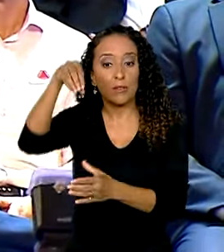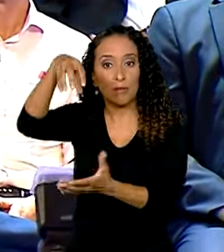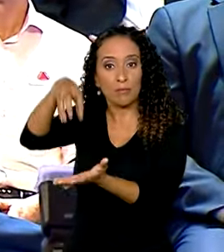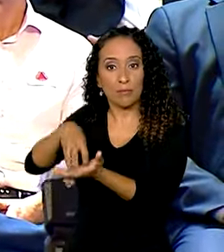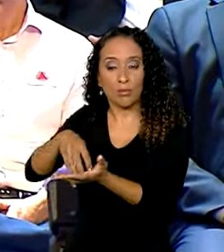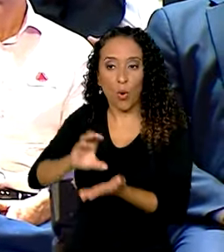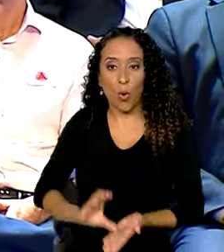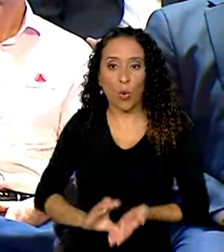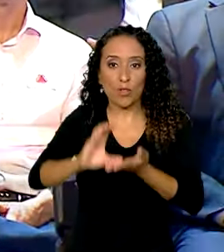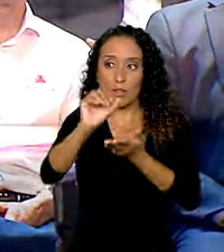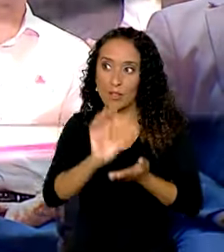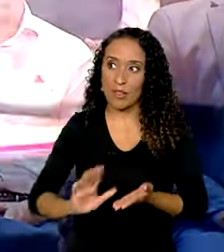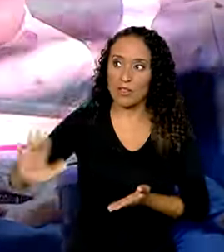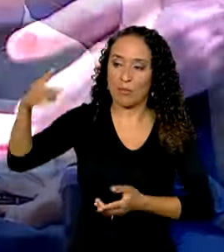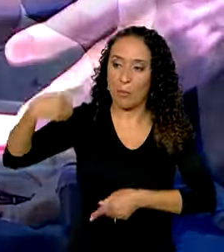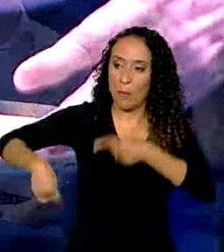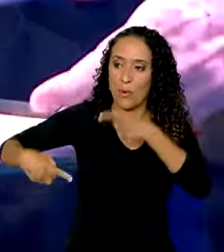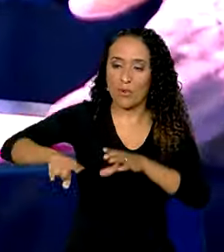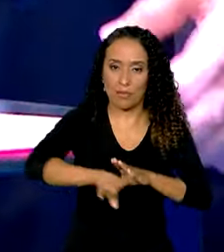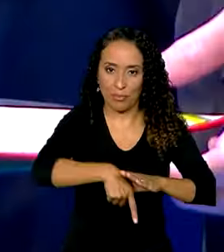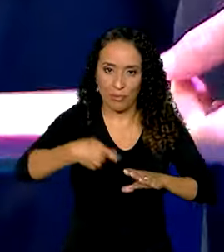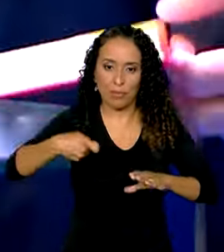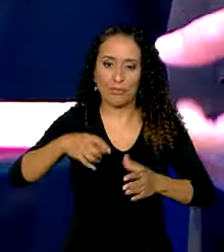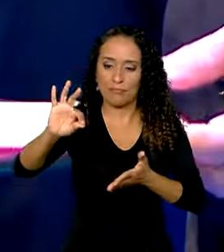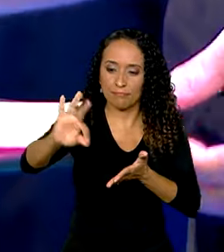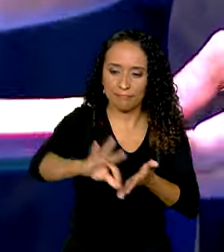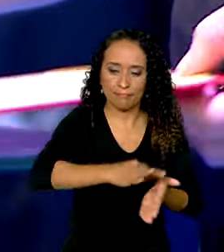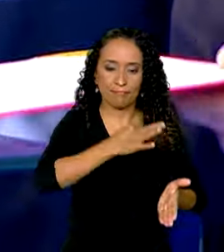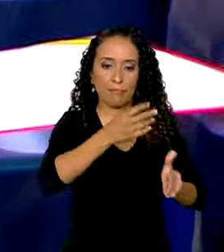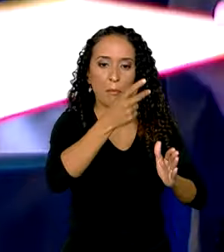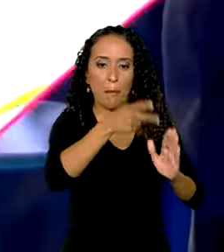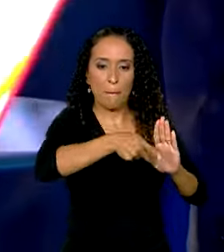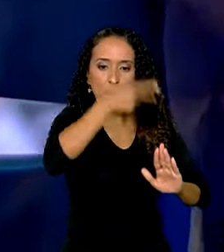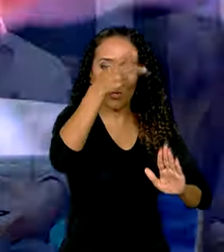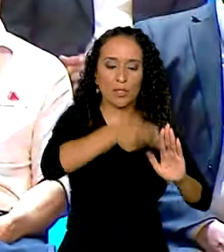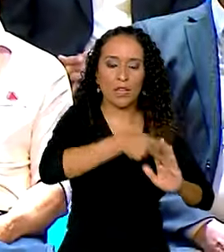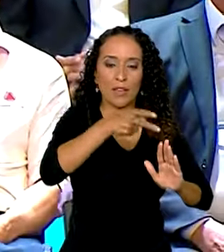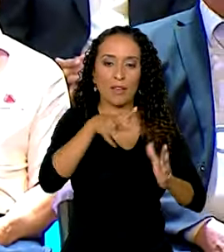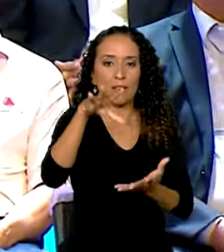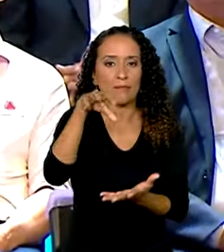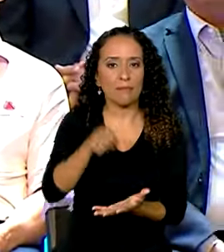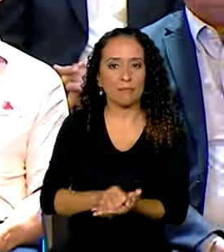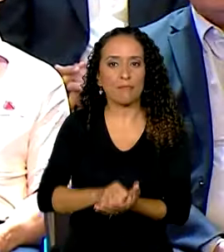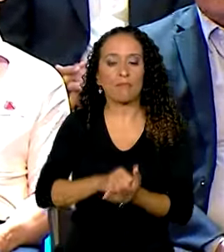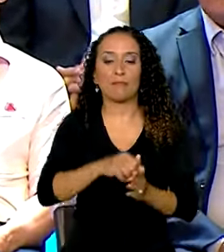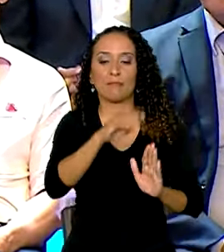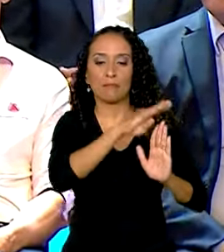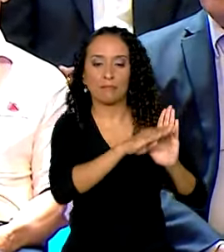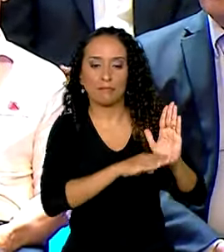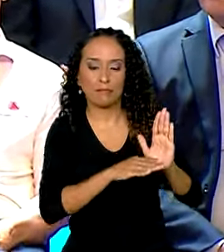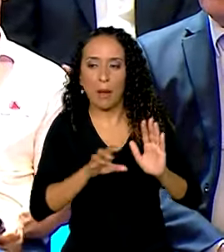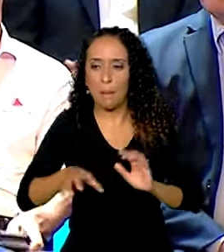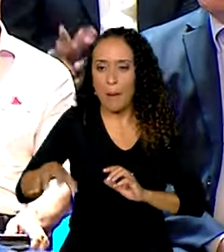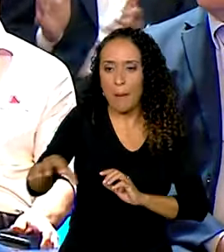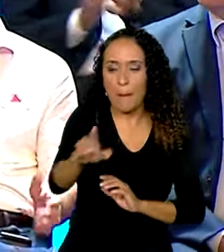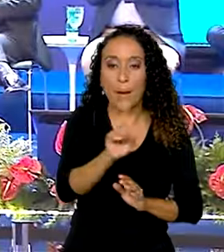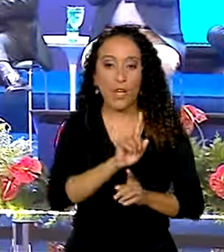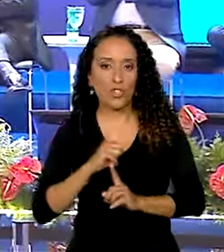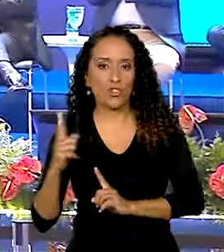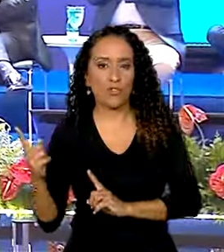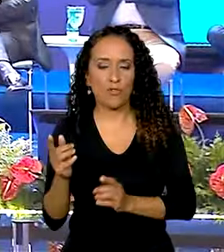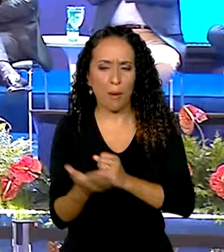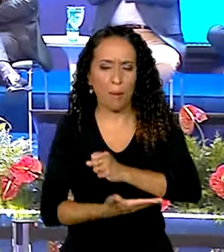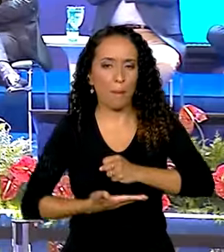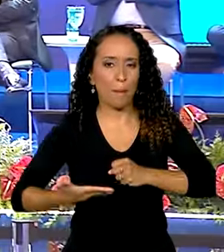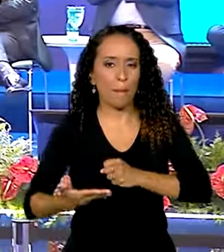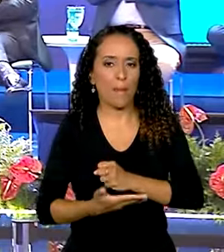Conselho Nacional de Política Mineral e assinou portaria instituindo o Plano Decenal de Mapeamento Geológico